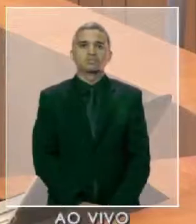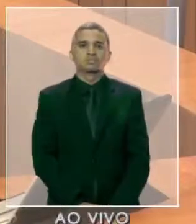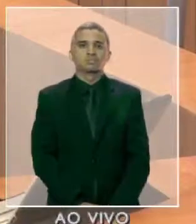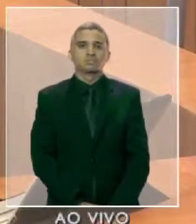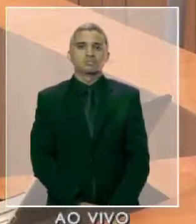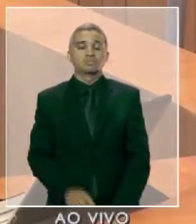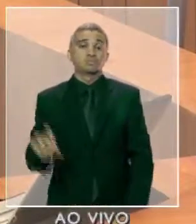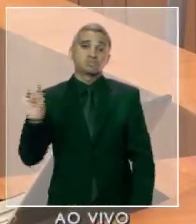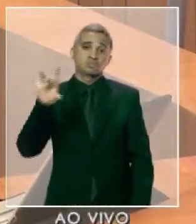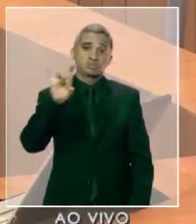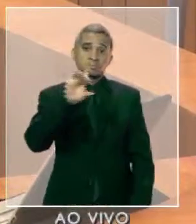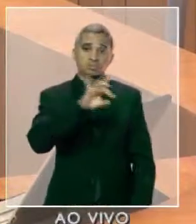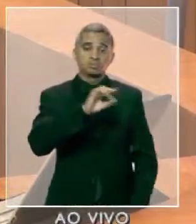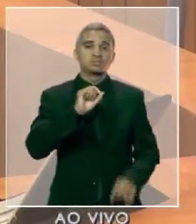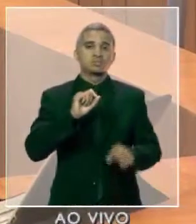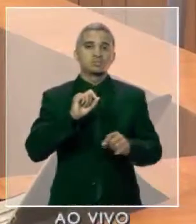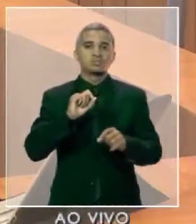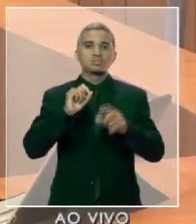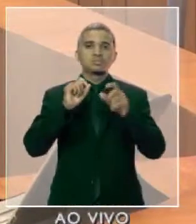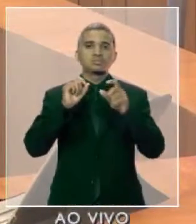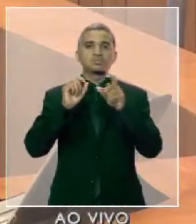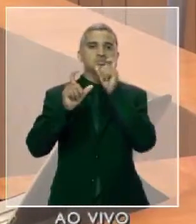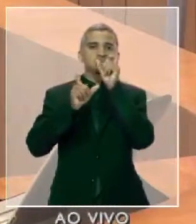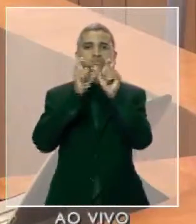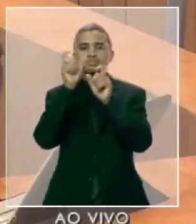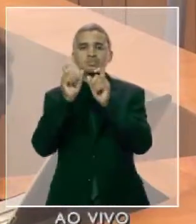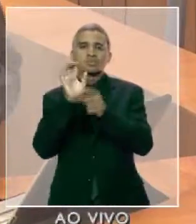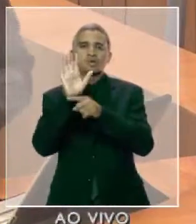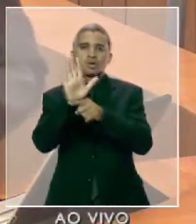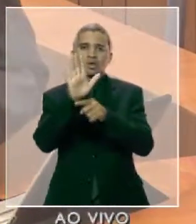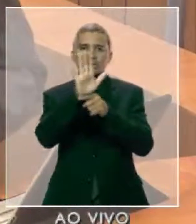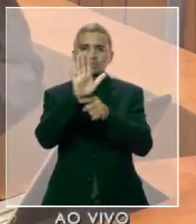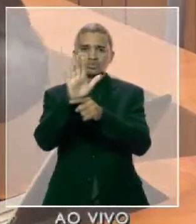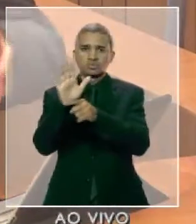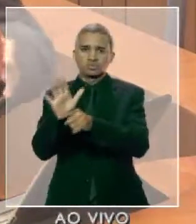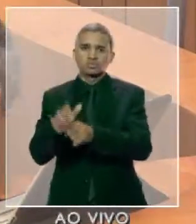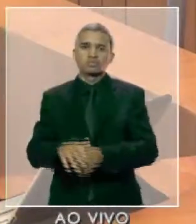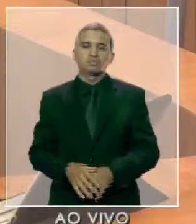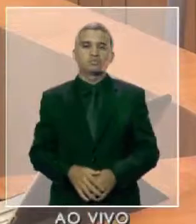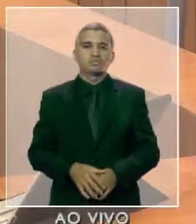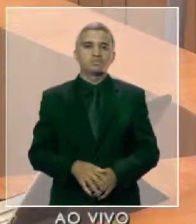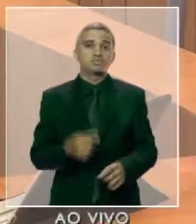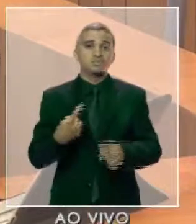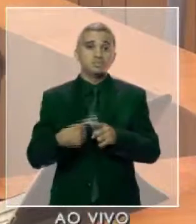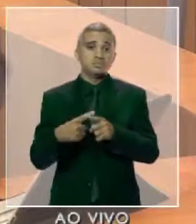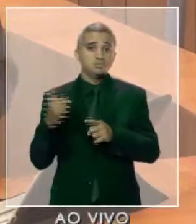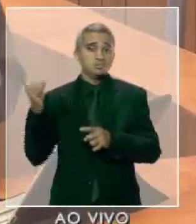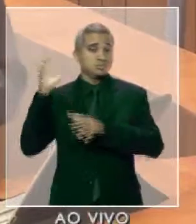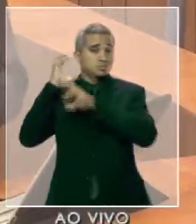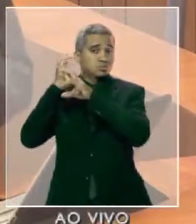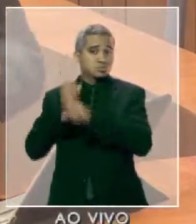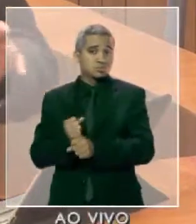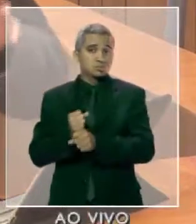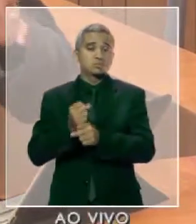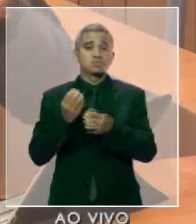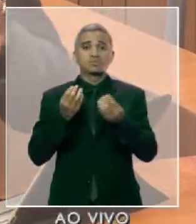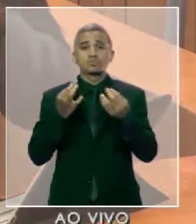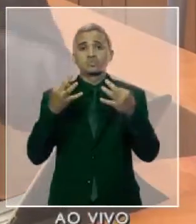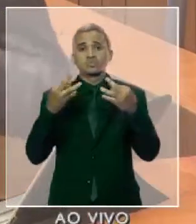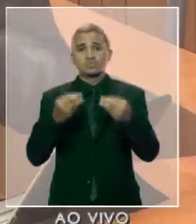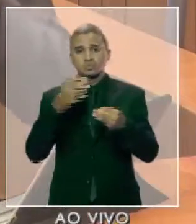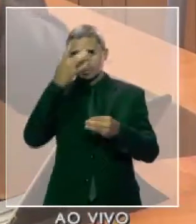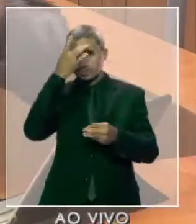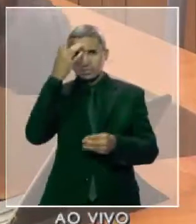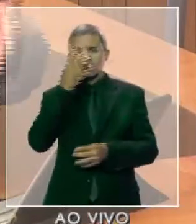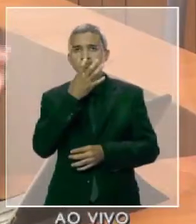ali manifestando apoio a cada palavra, porque o que ele externou ali foi uma prestação de contas da sua gestão. Todos que estavam ali puderam